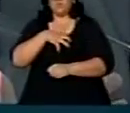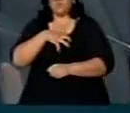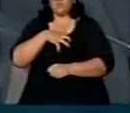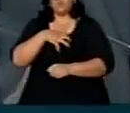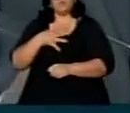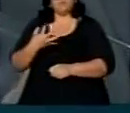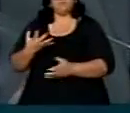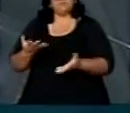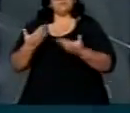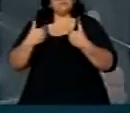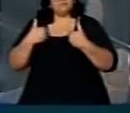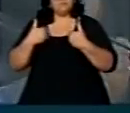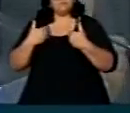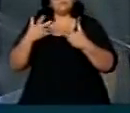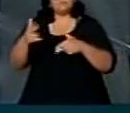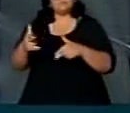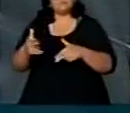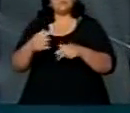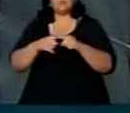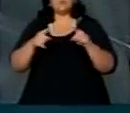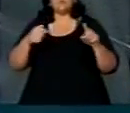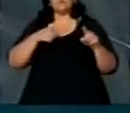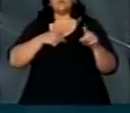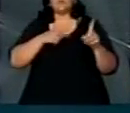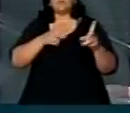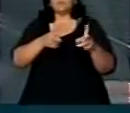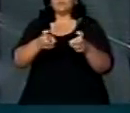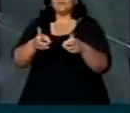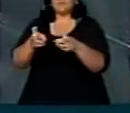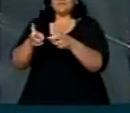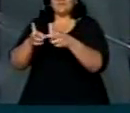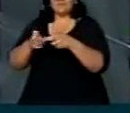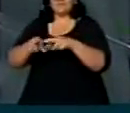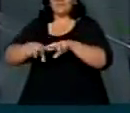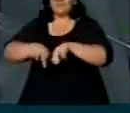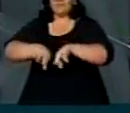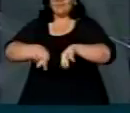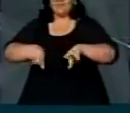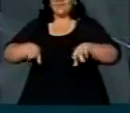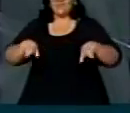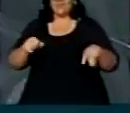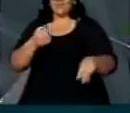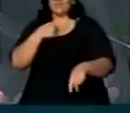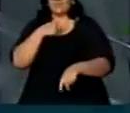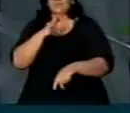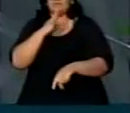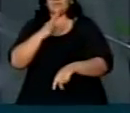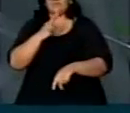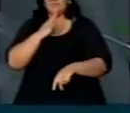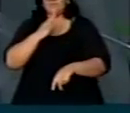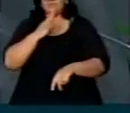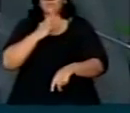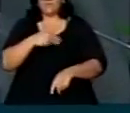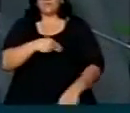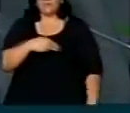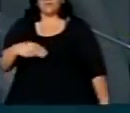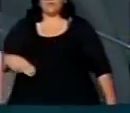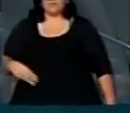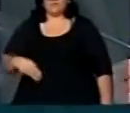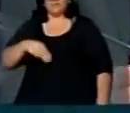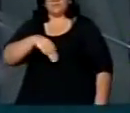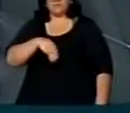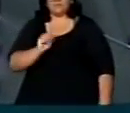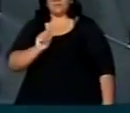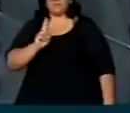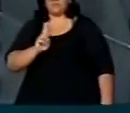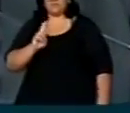privilegiado. Mas vi que foram vários. Eu conheci, presidente Jô, o ministro Mauro Vieira, nós